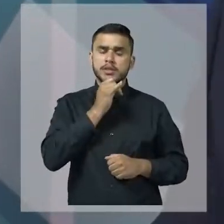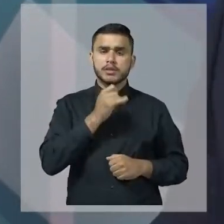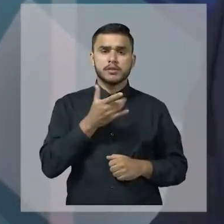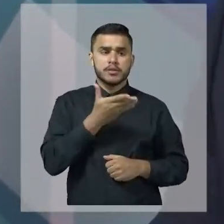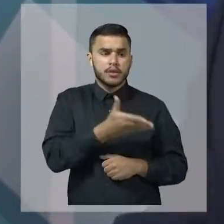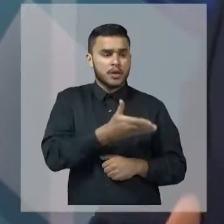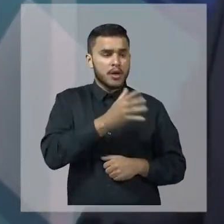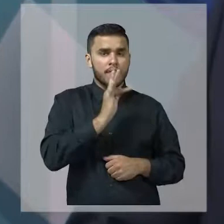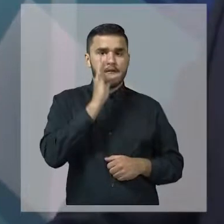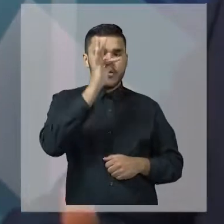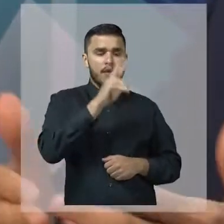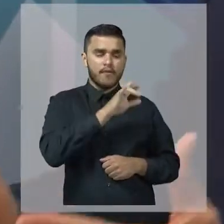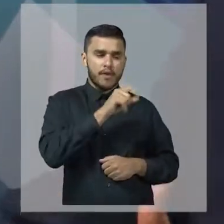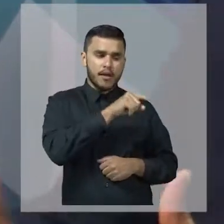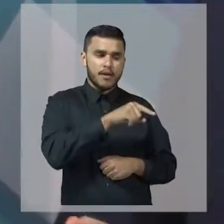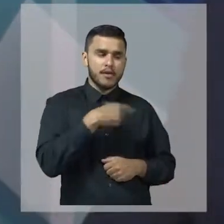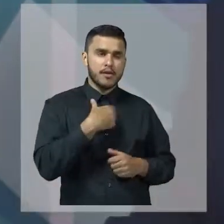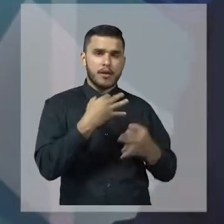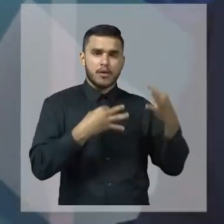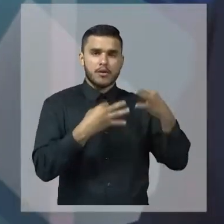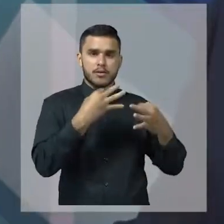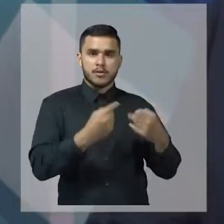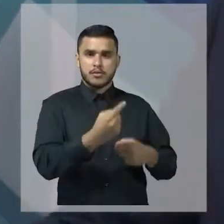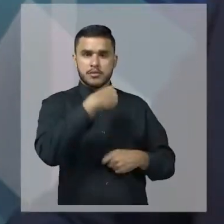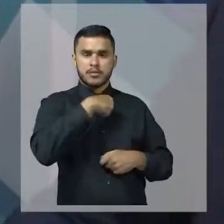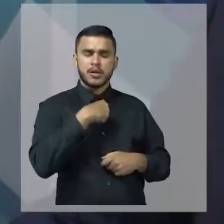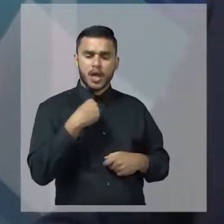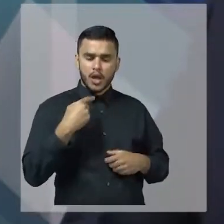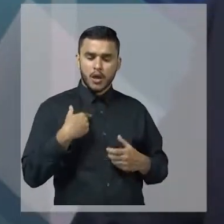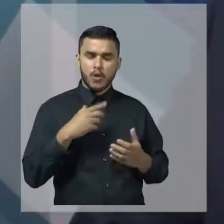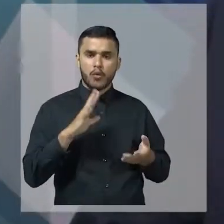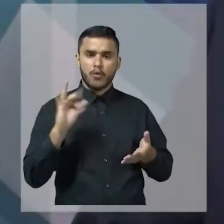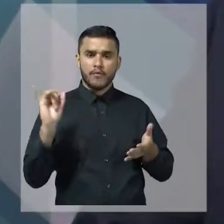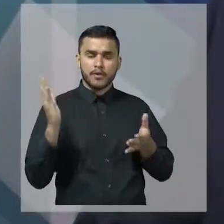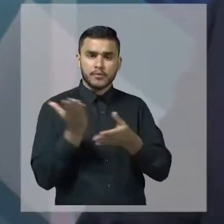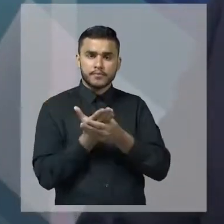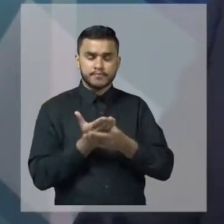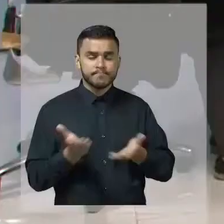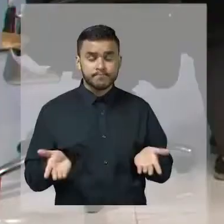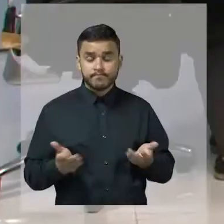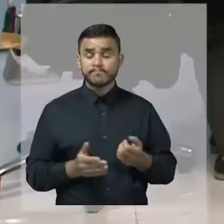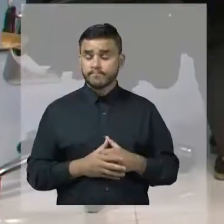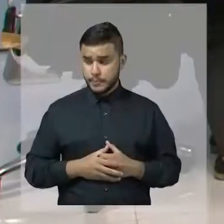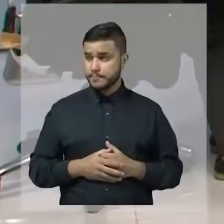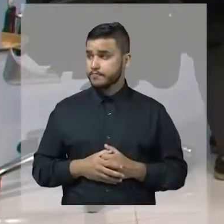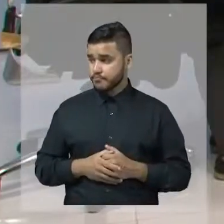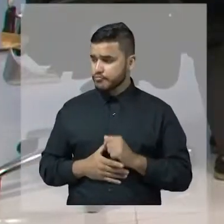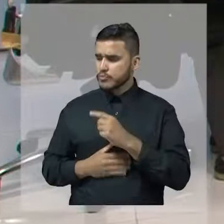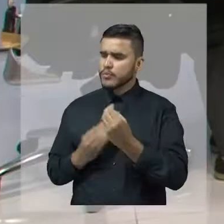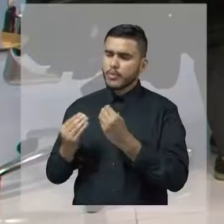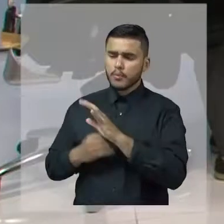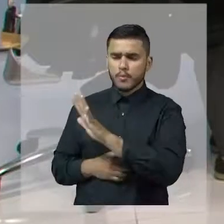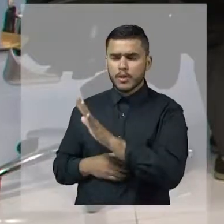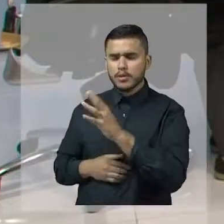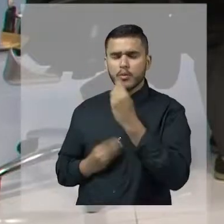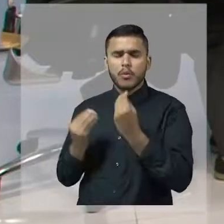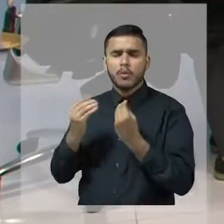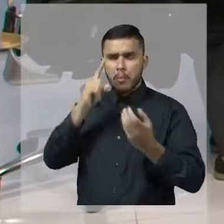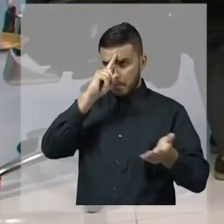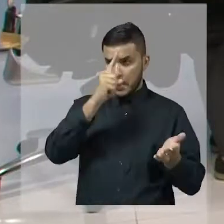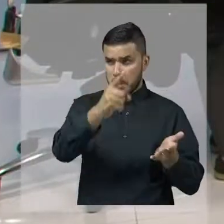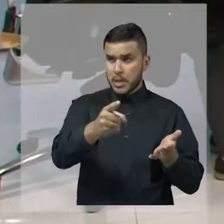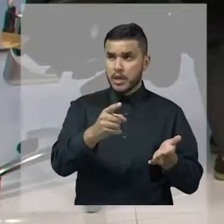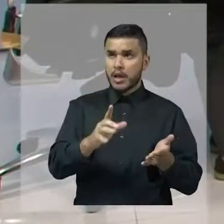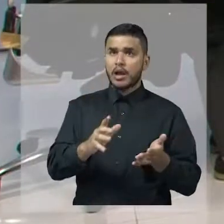futuro julgador, o réu sabatinando o seu julgador. Então nós temos... Mas o decreto não é eu sei, mas isso vai gerar